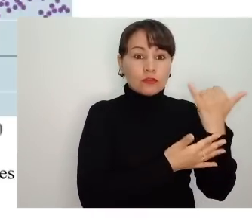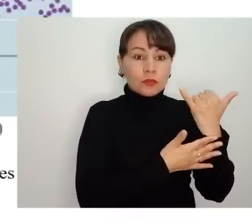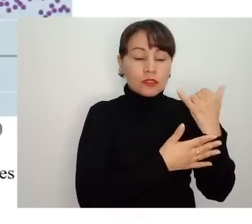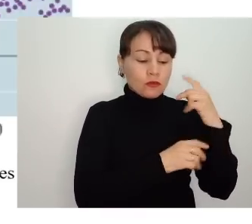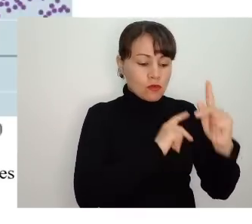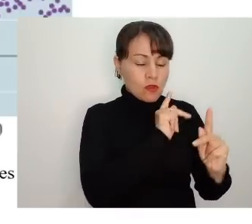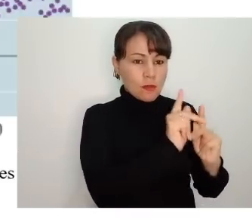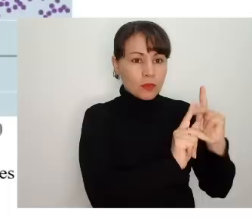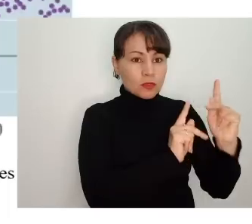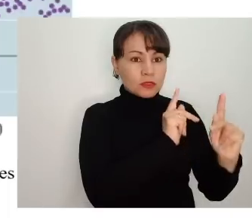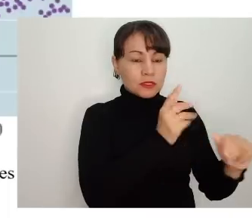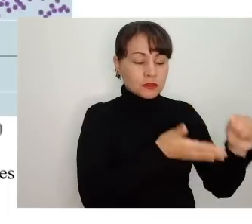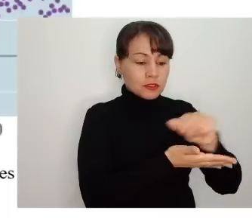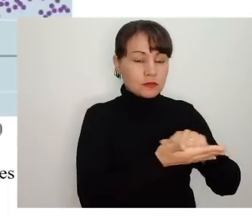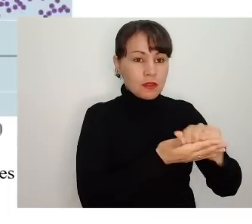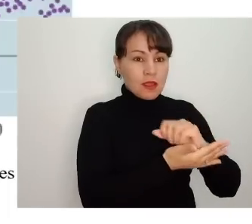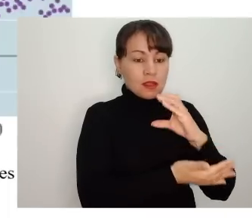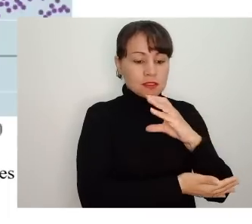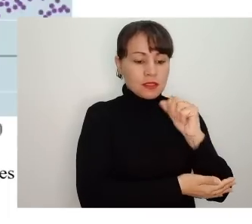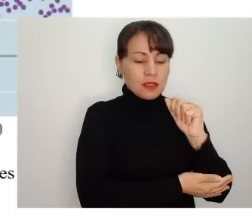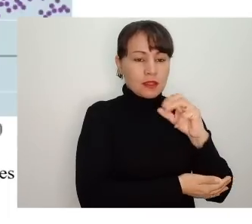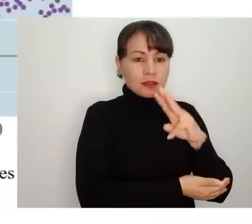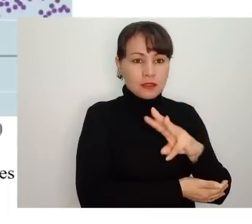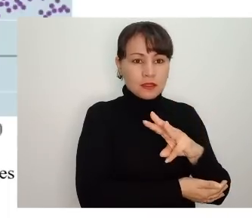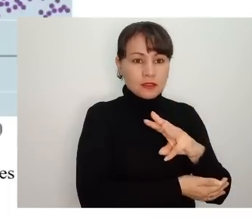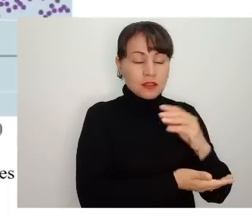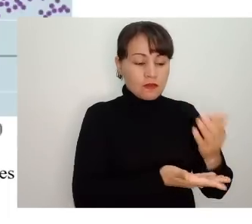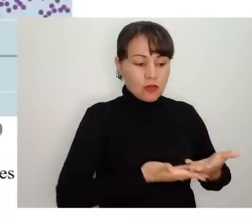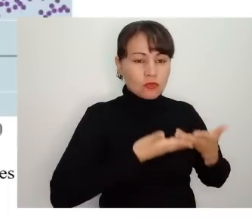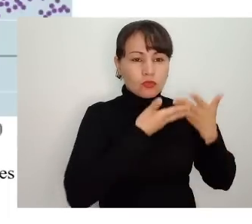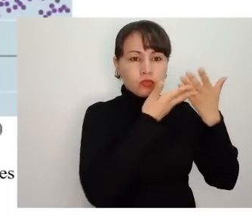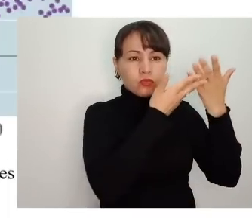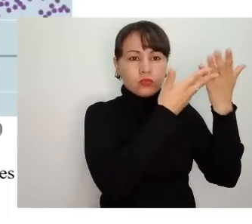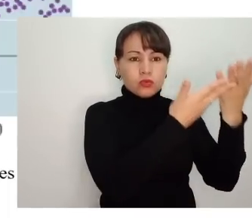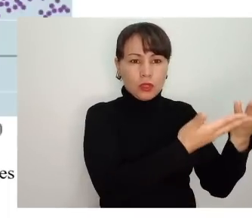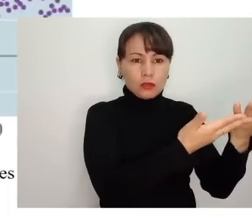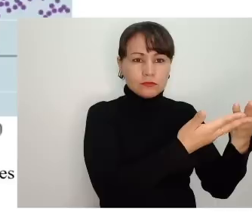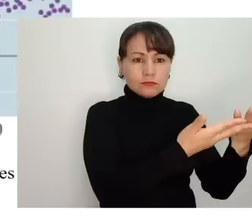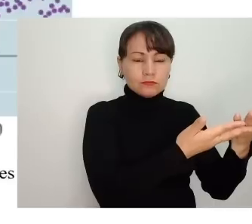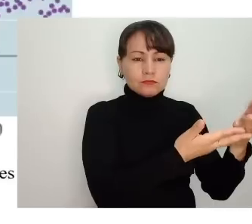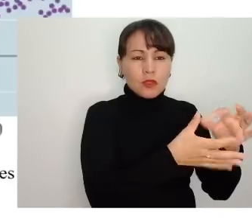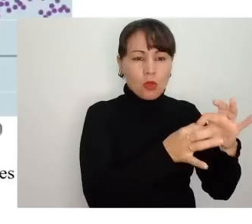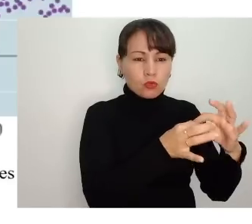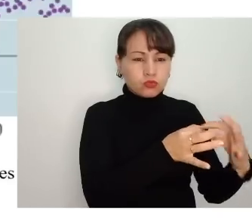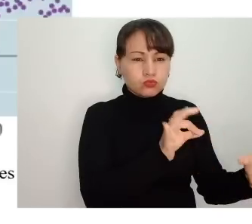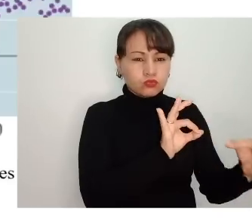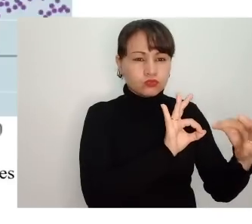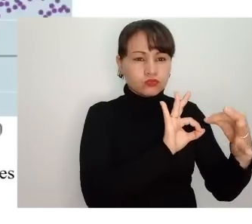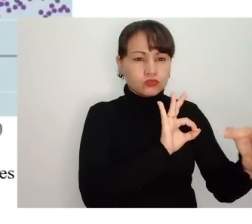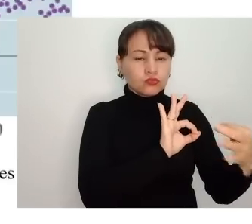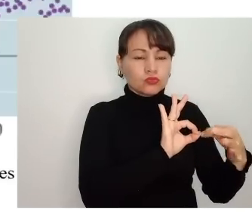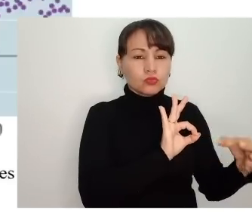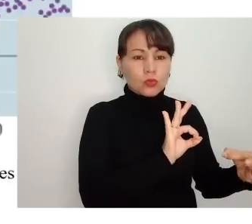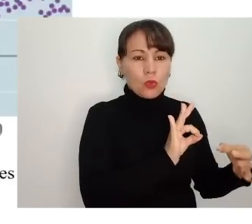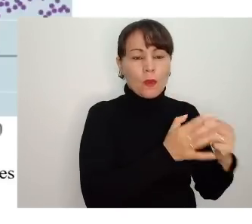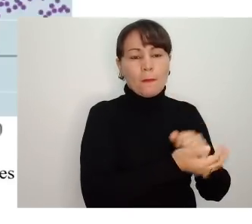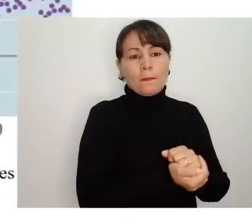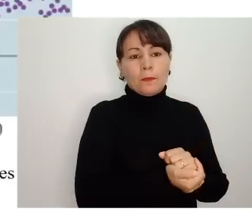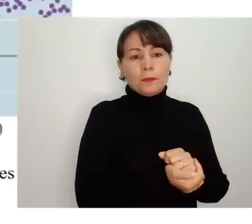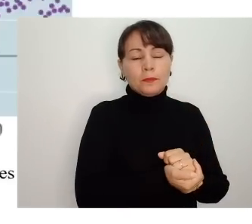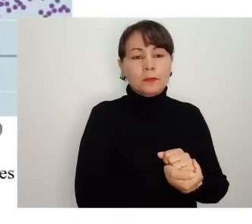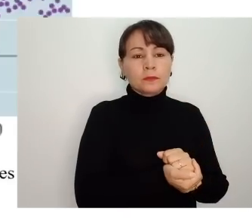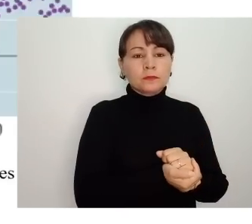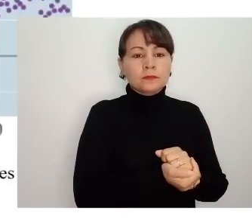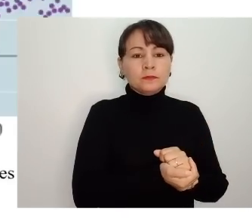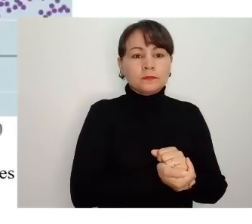Essa informação vai ser processada na região CA3 e vai ser enviada via fibras colaterais de Schaeffer para